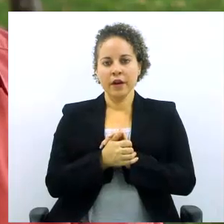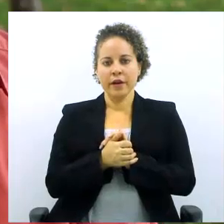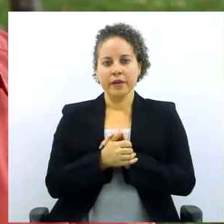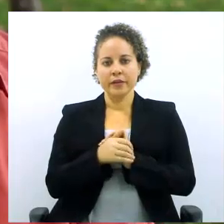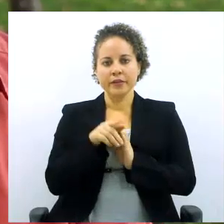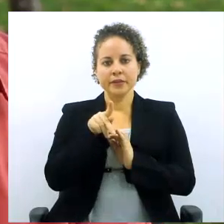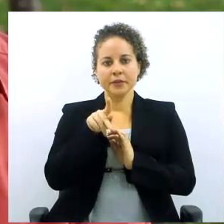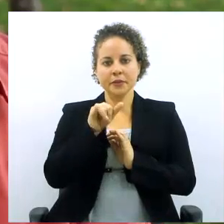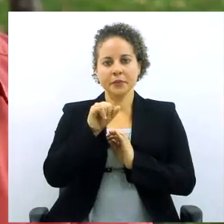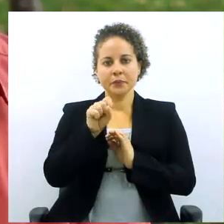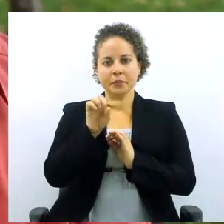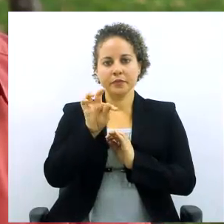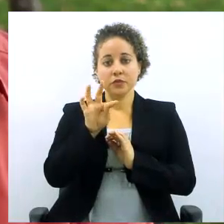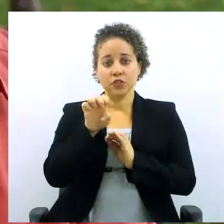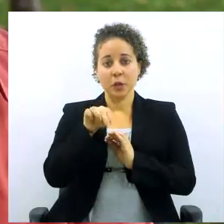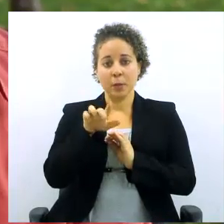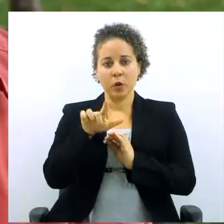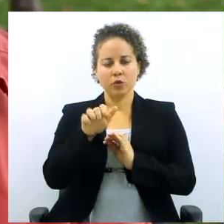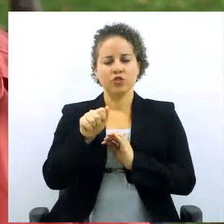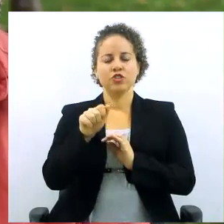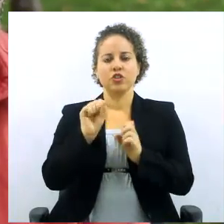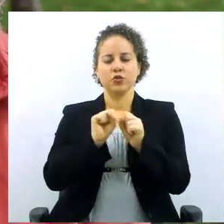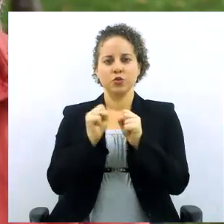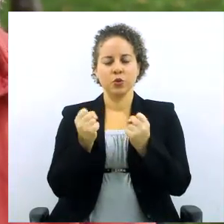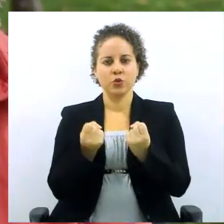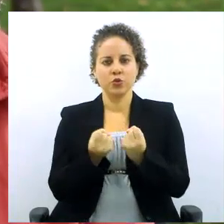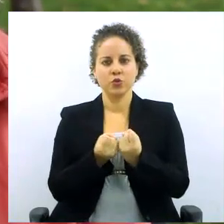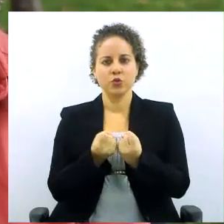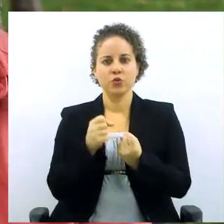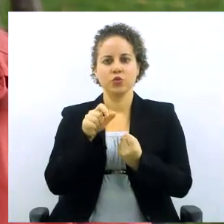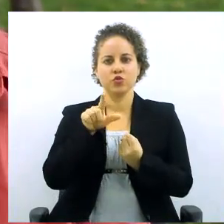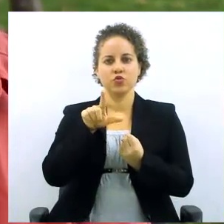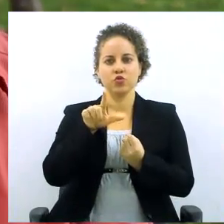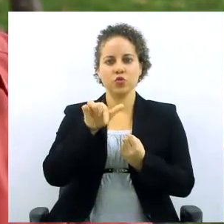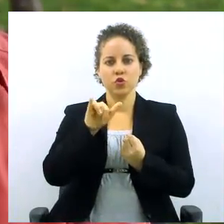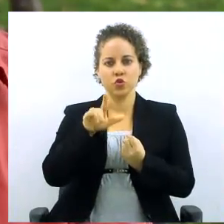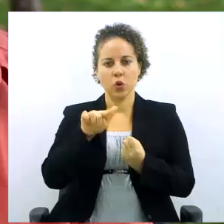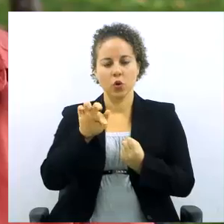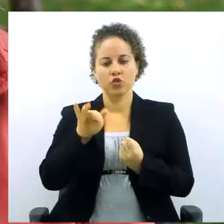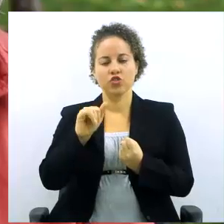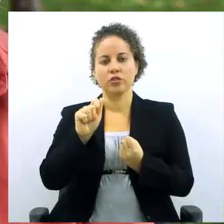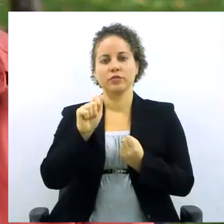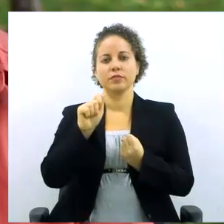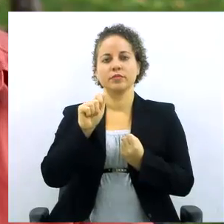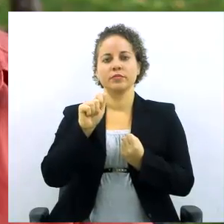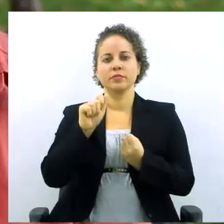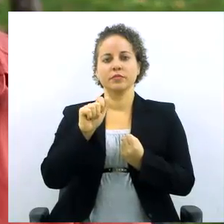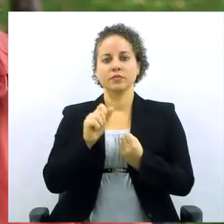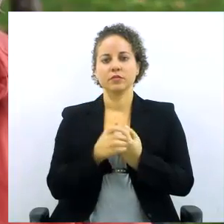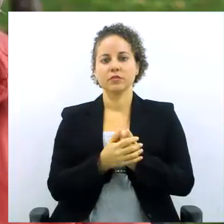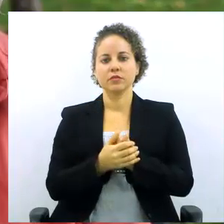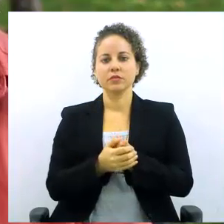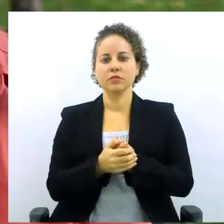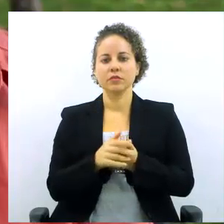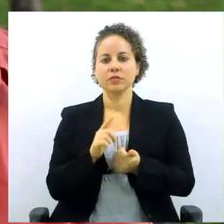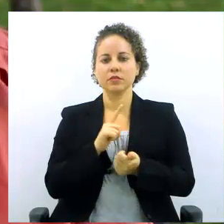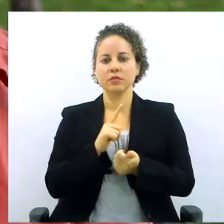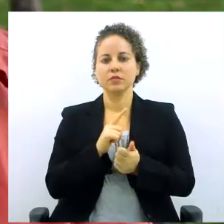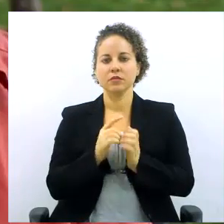Epistemologia, psicologia, sociologia, isso é por aí. Todo mundo sabe que essa palavra diz respeito a estudo,